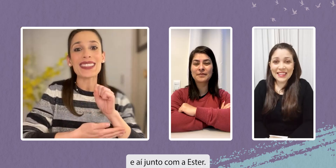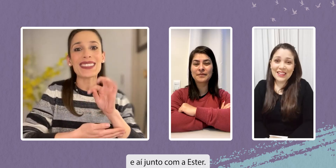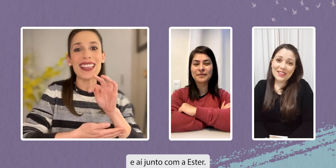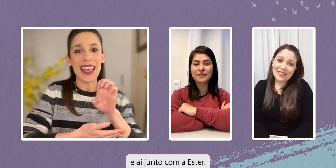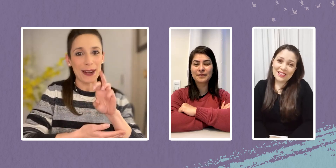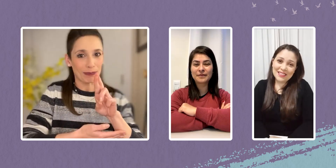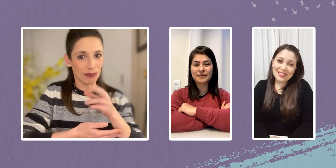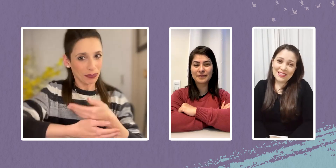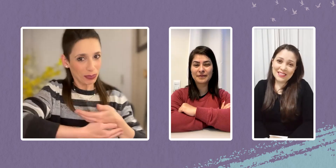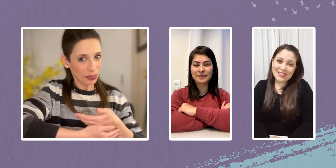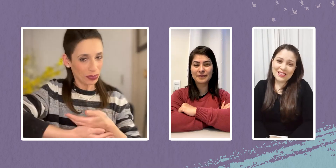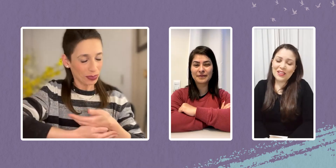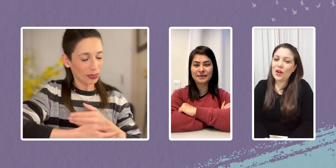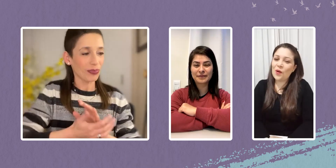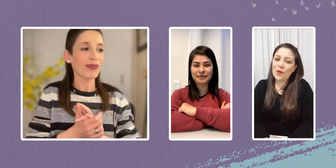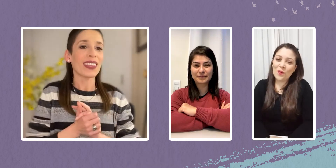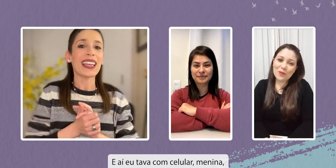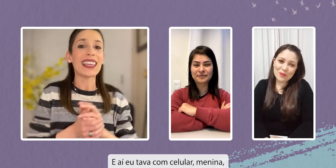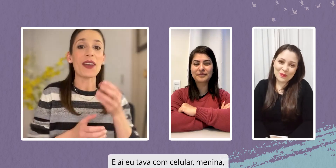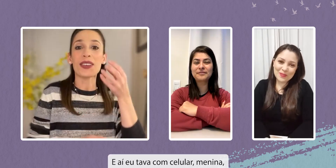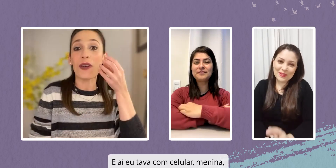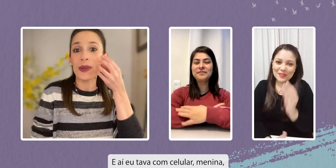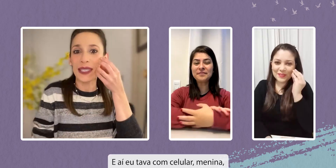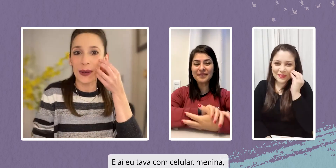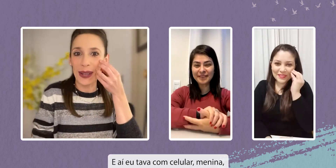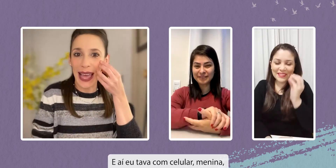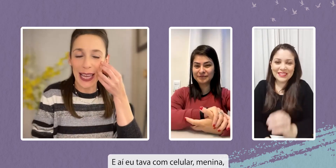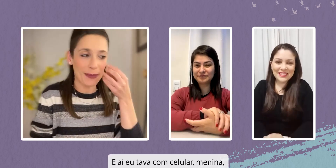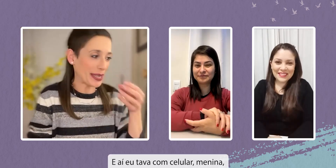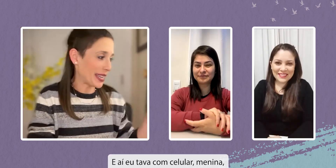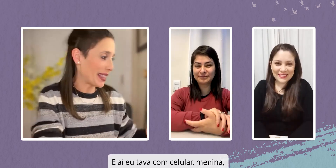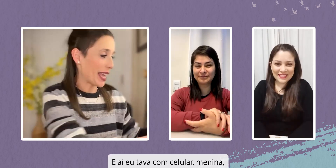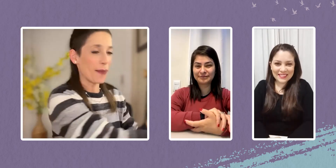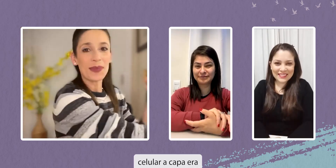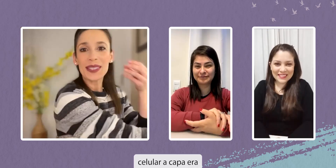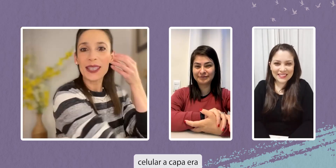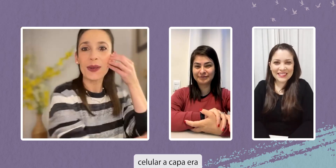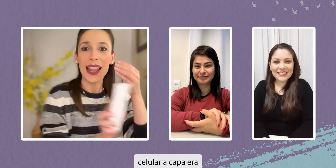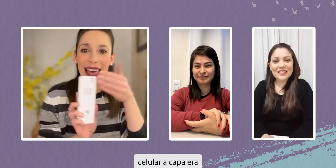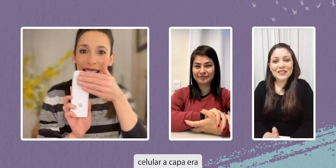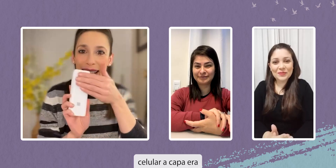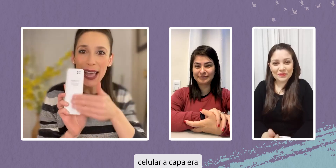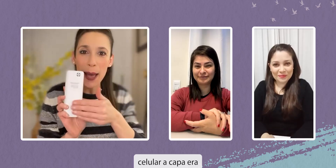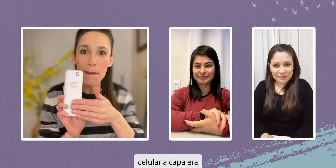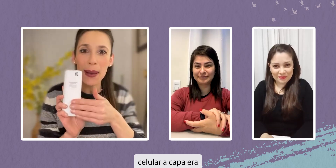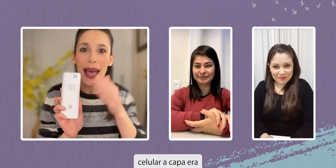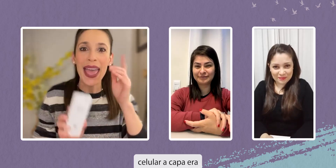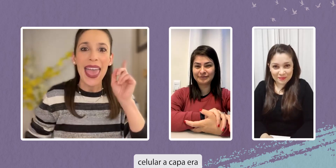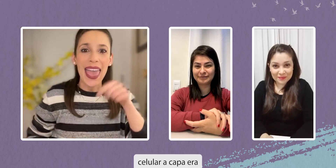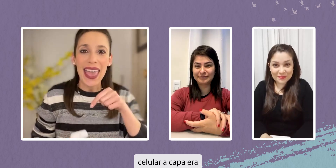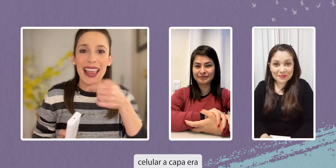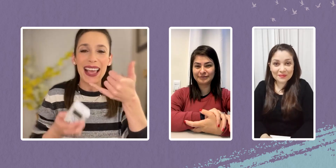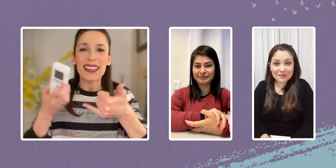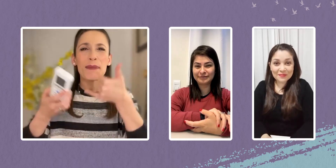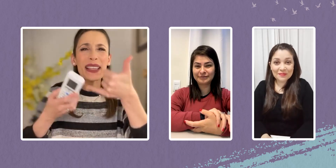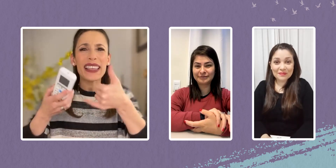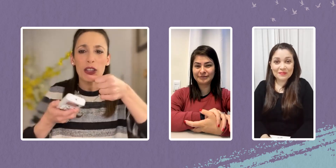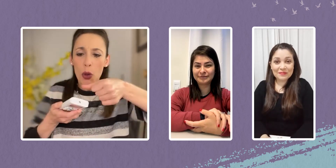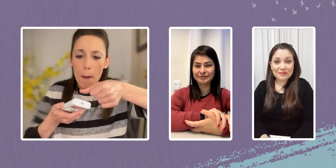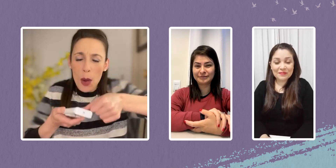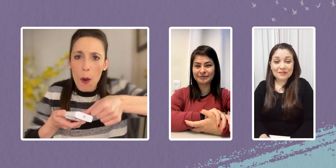a Esther. E aí eu tava com o celular, menina. Celular, a capa